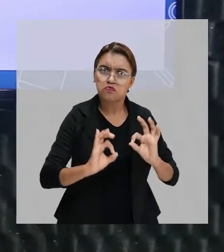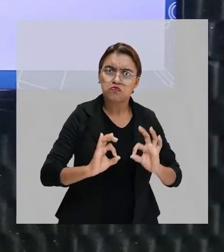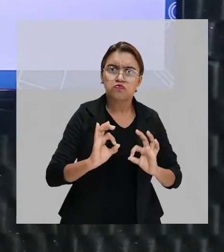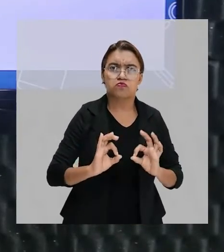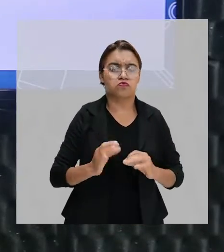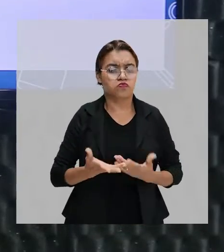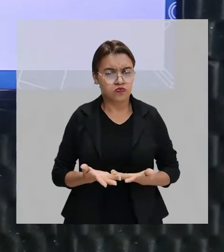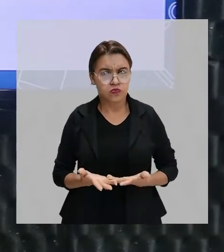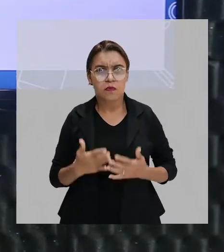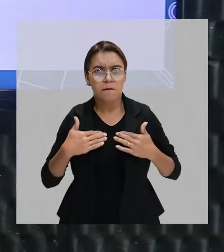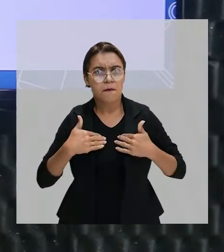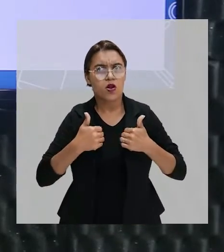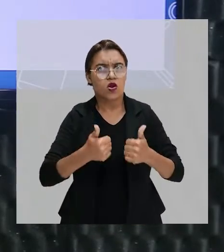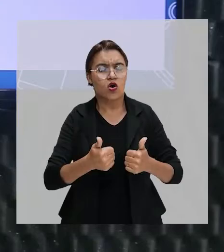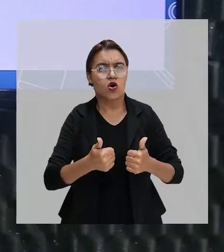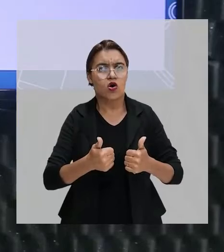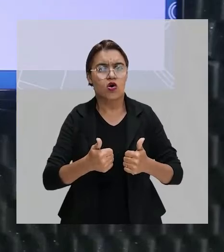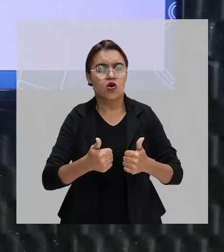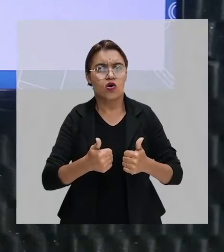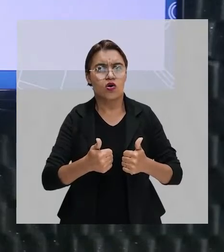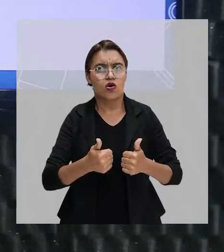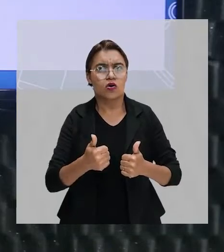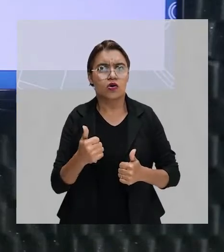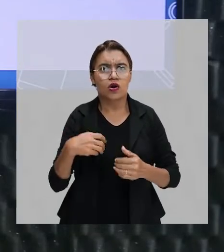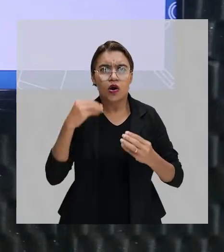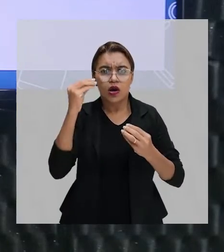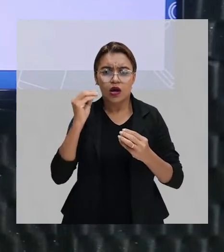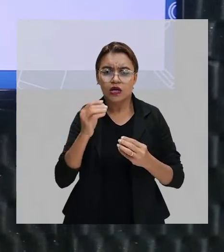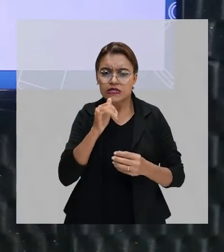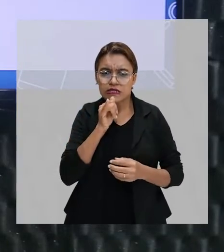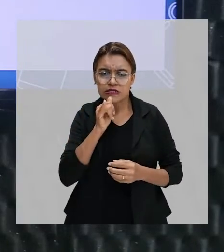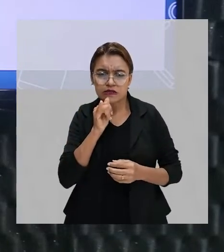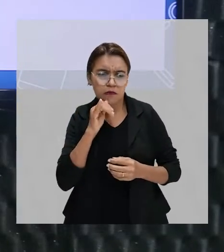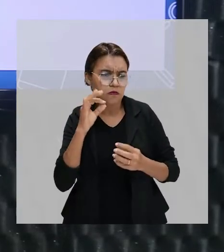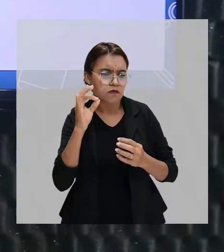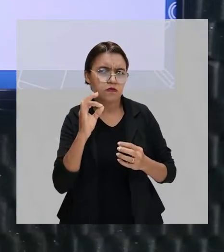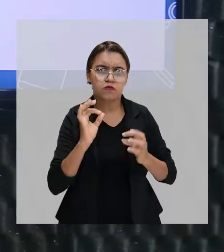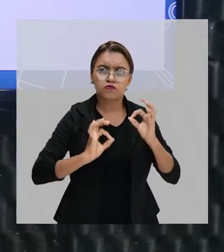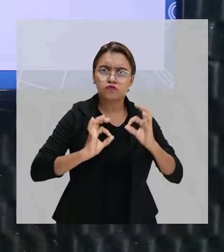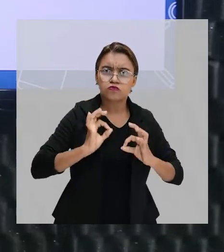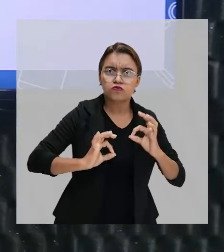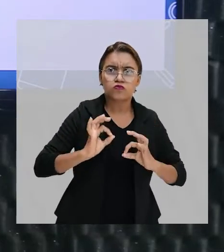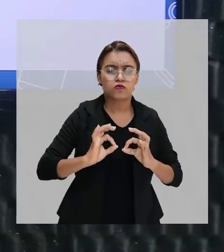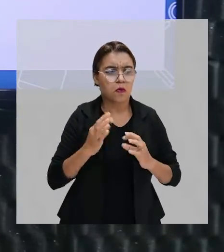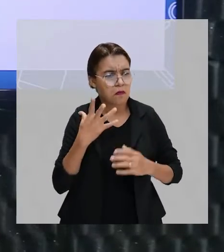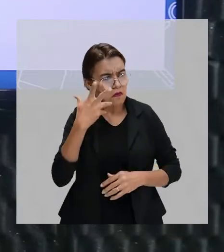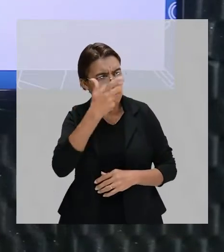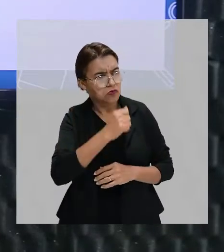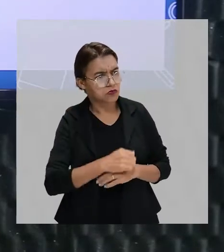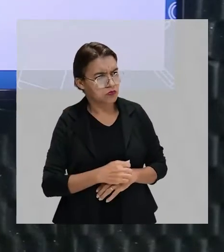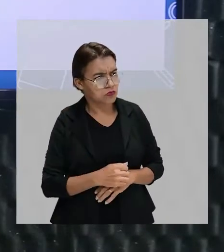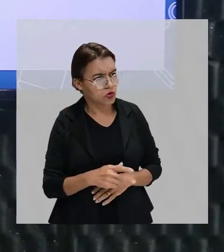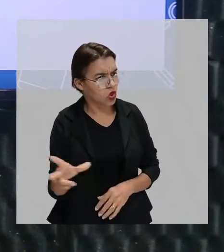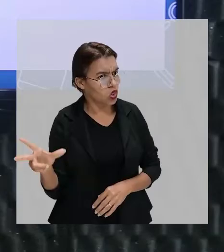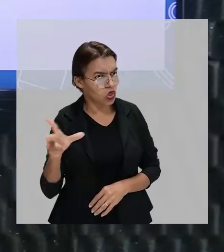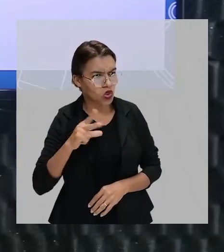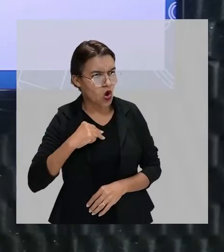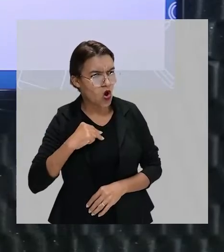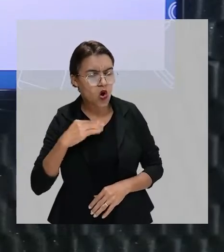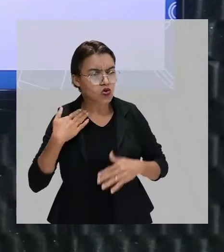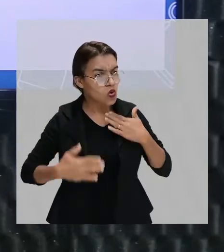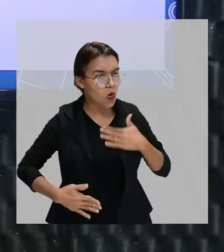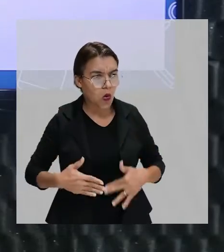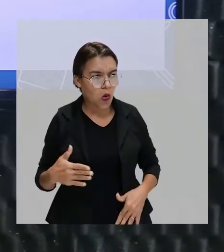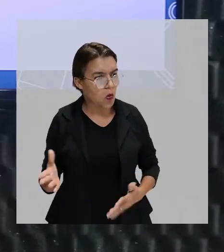mesmo vamos usar aqui a estética como parâmetro para esse exemplo o índice ego S Pedro teu